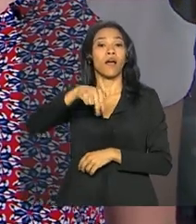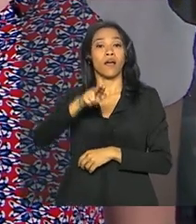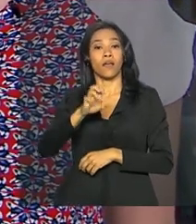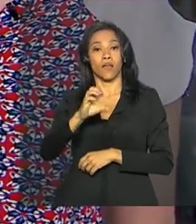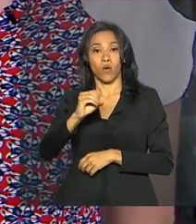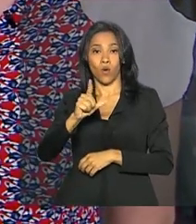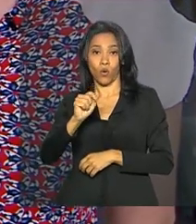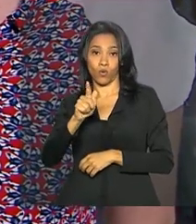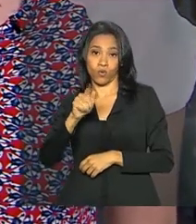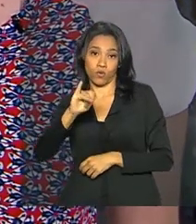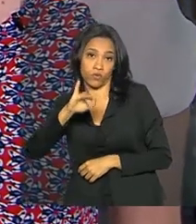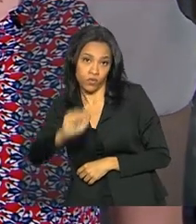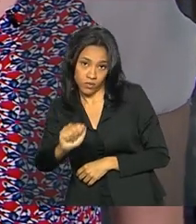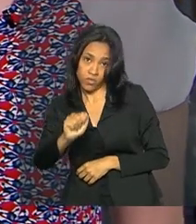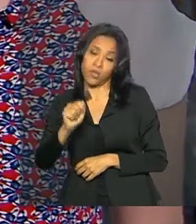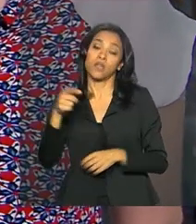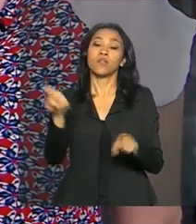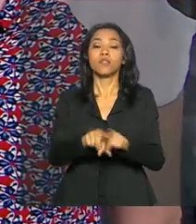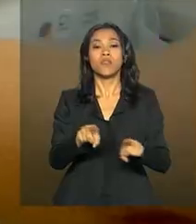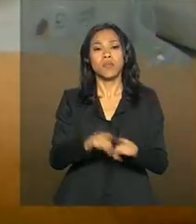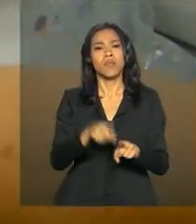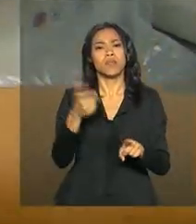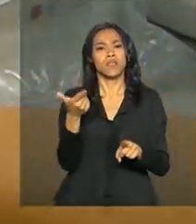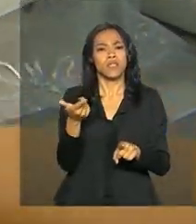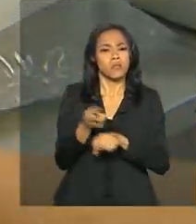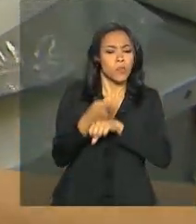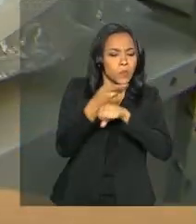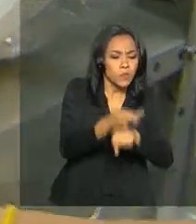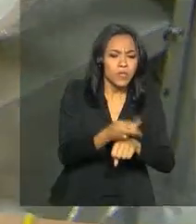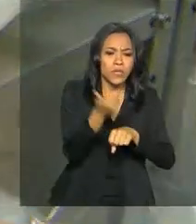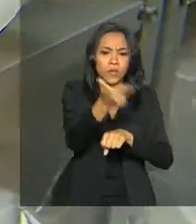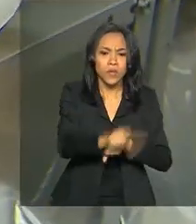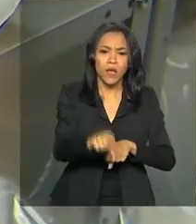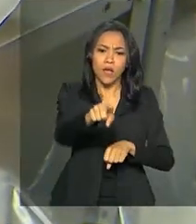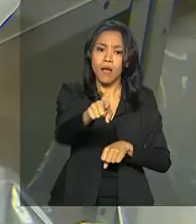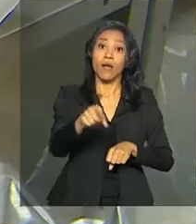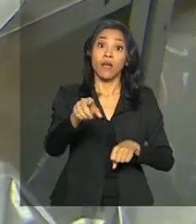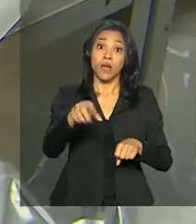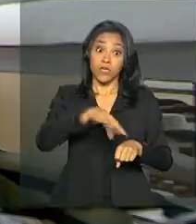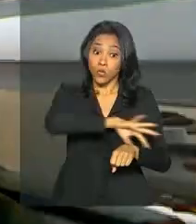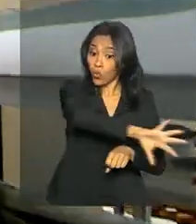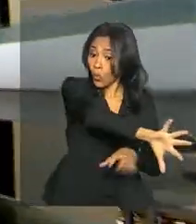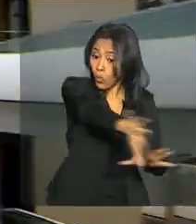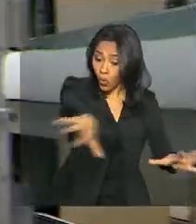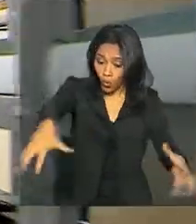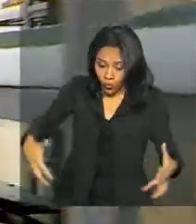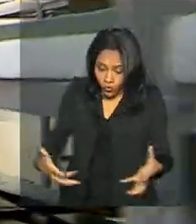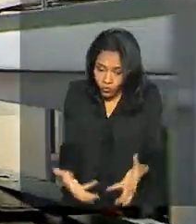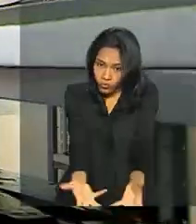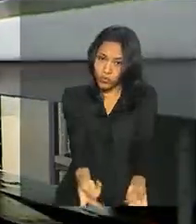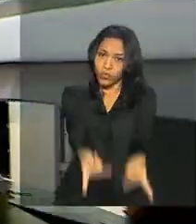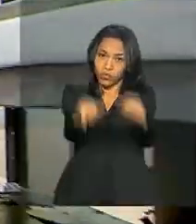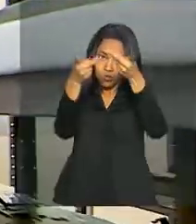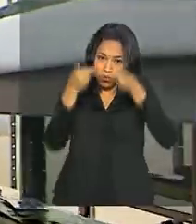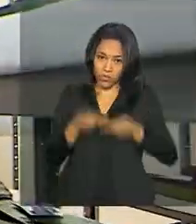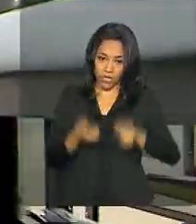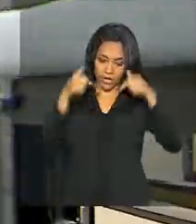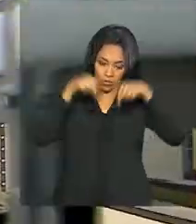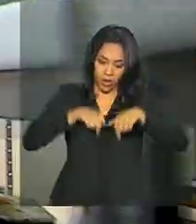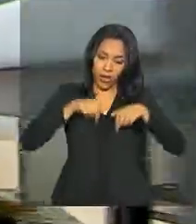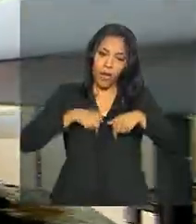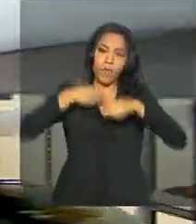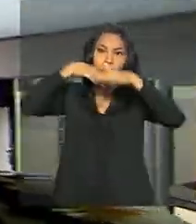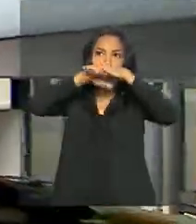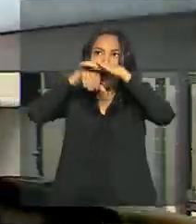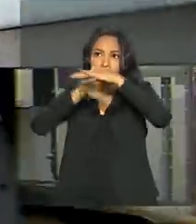buscas entre Bento Rodrigues e a barragem de Candongas. E o acervo veio para cá para ser